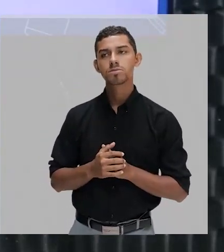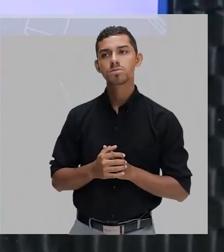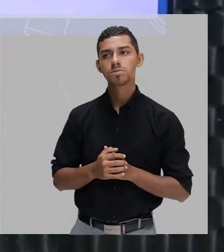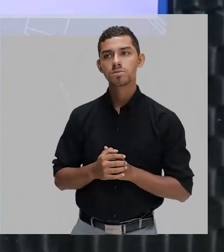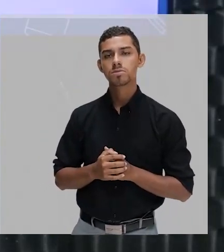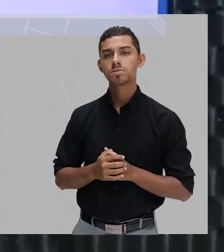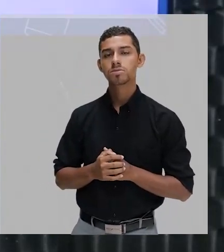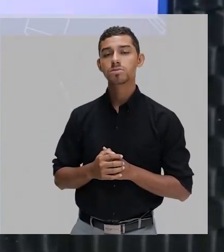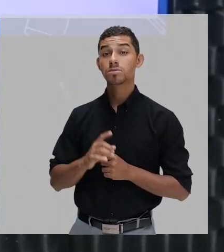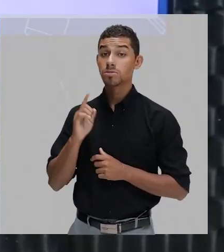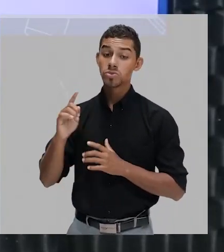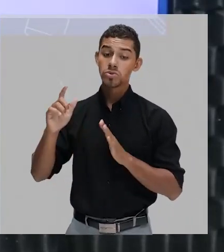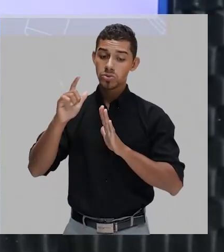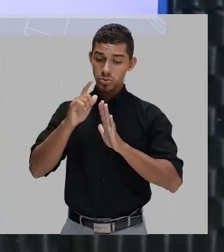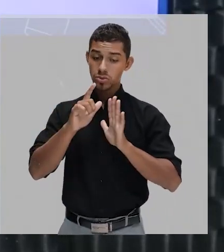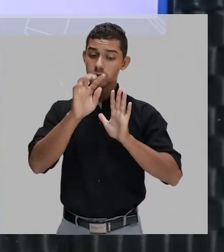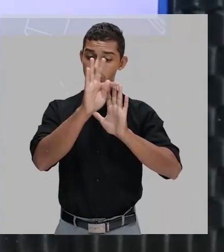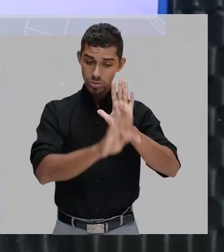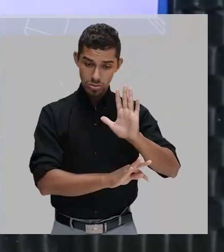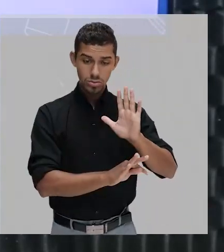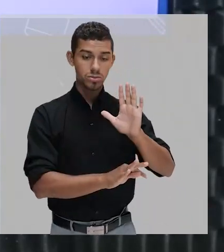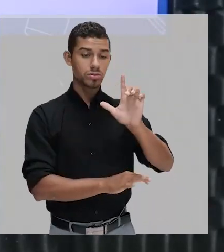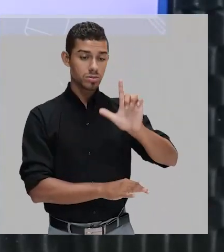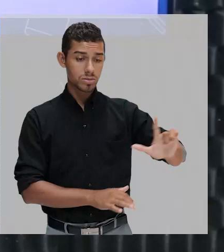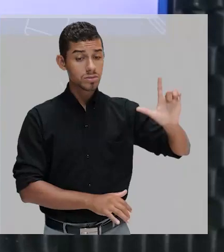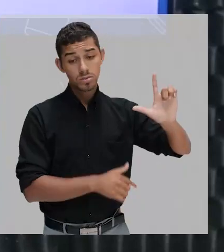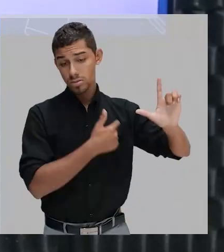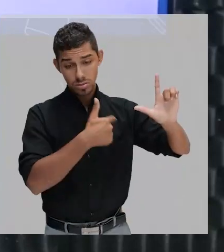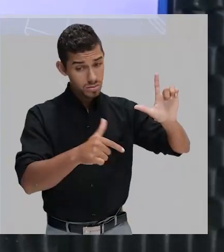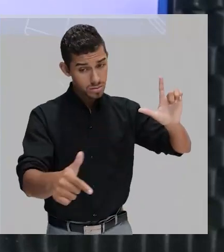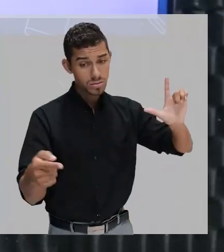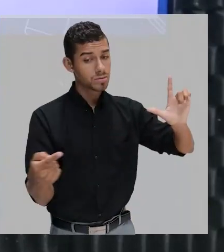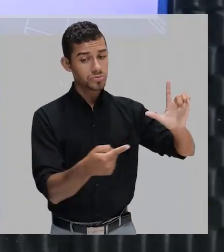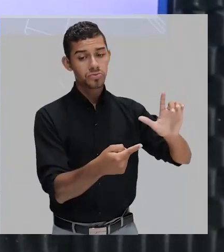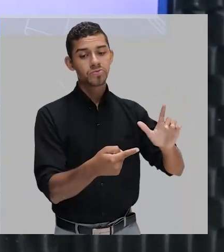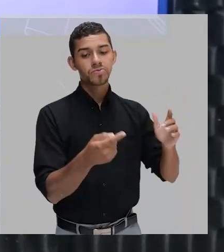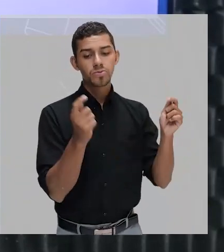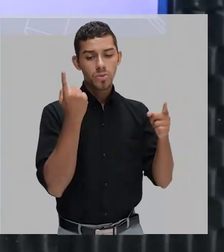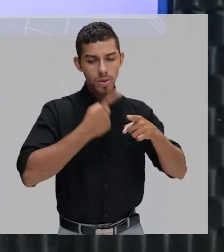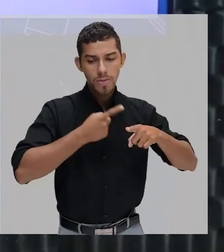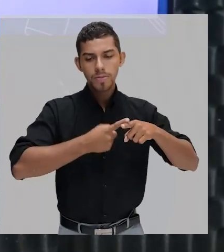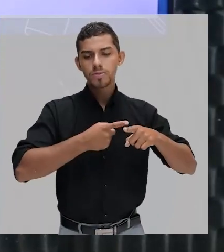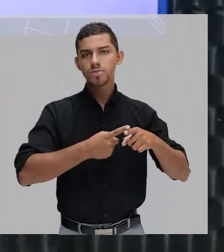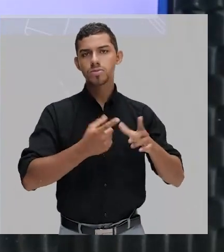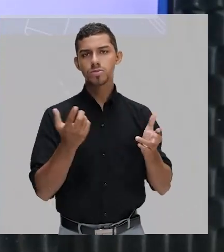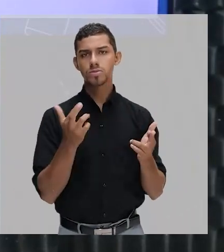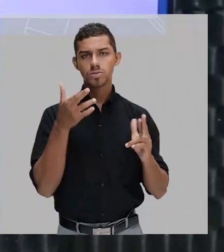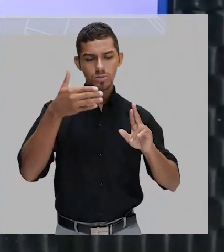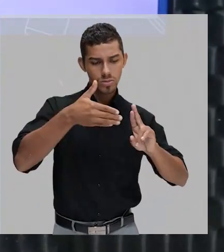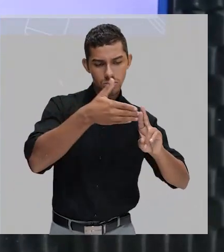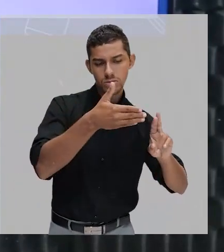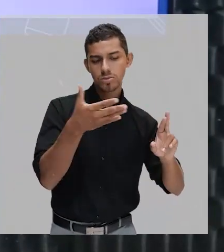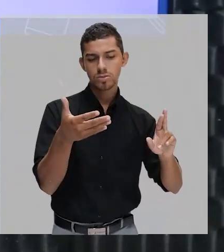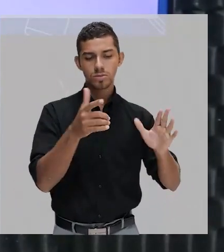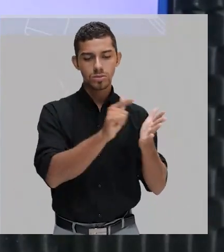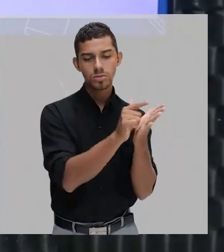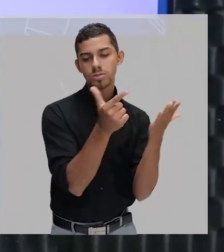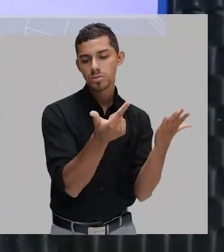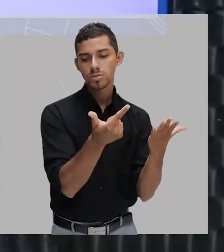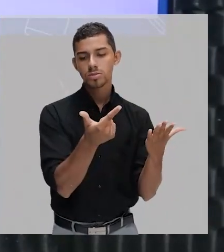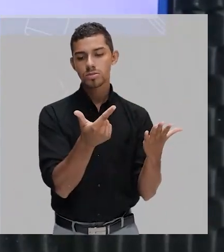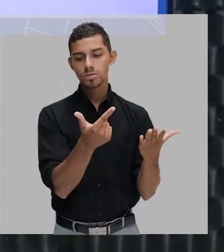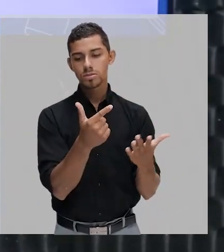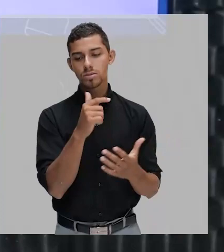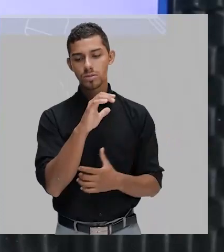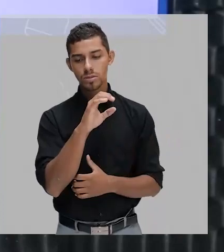literário. Então tá bem fácil, né? Trata-se de um texto não literário, até por conta da fonte, da referência que veio do